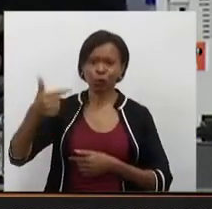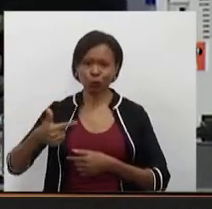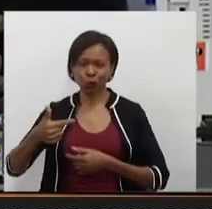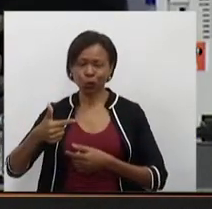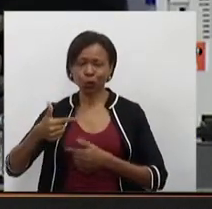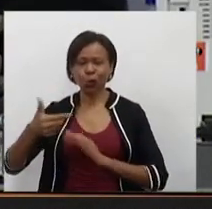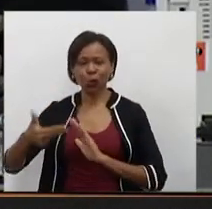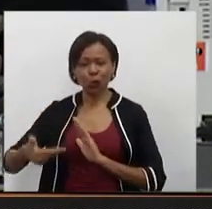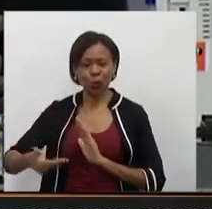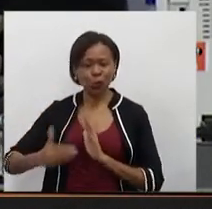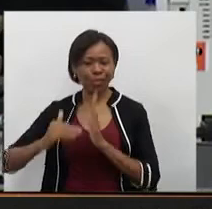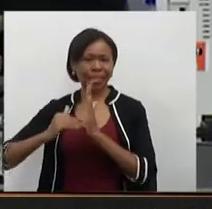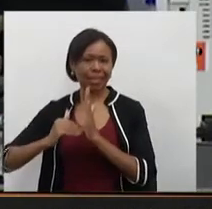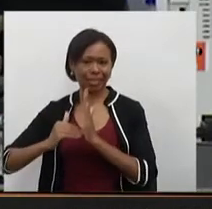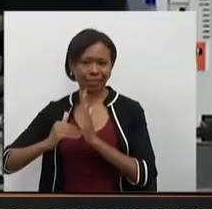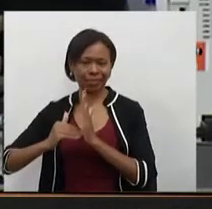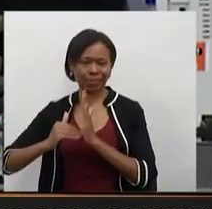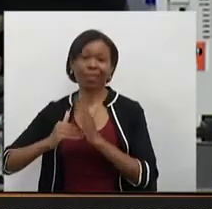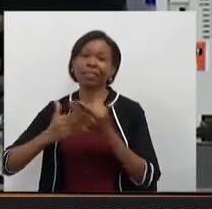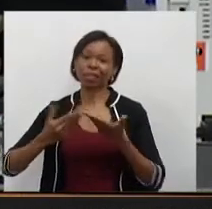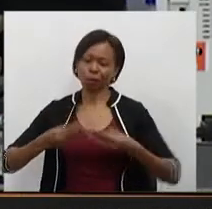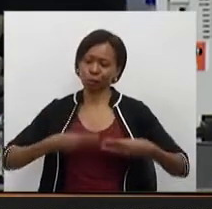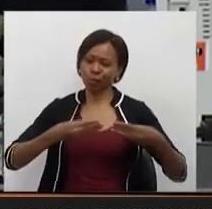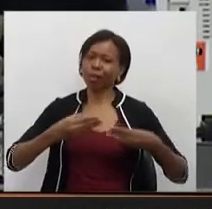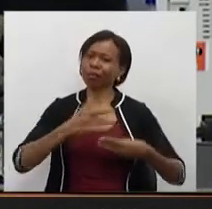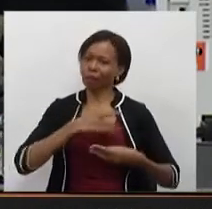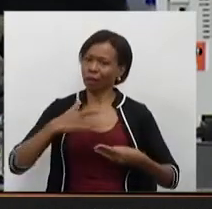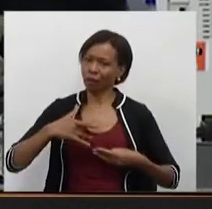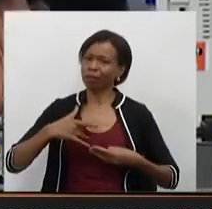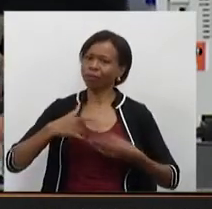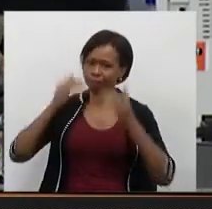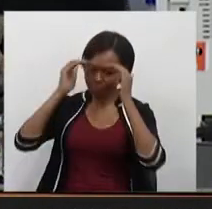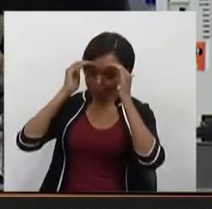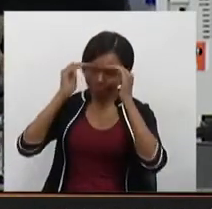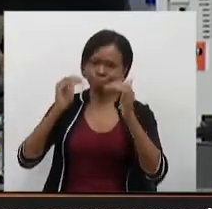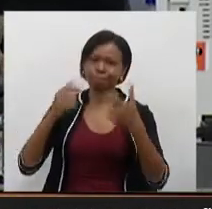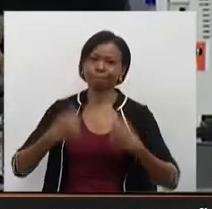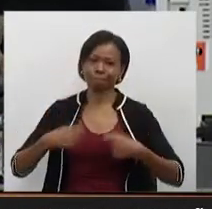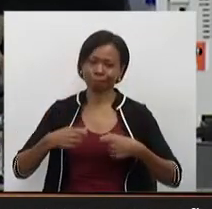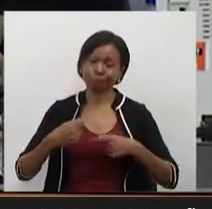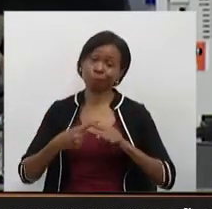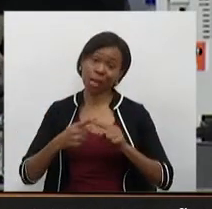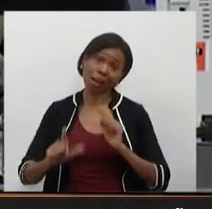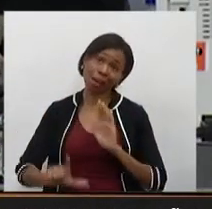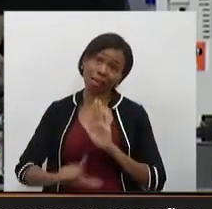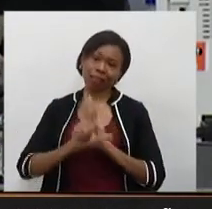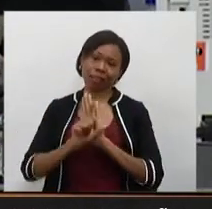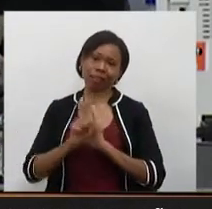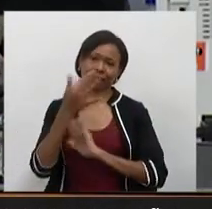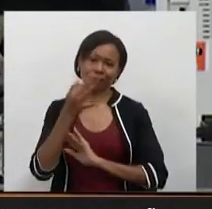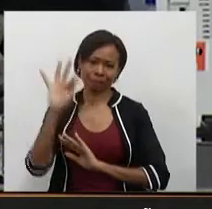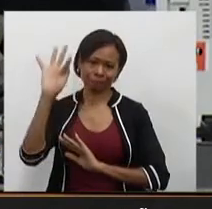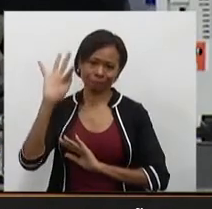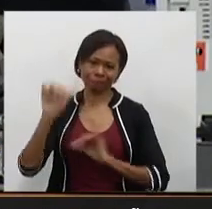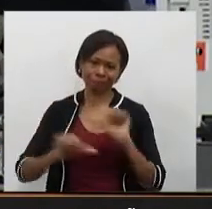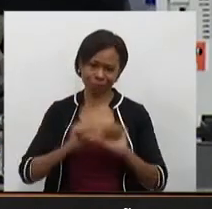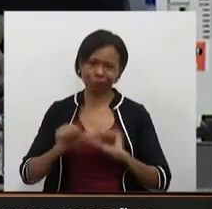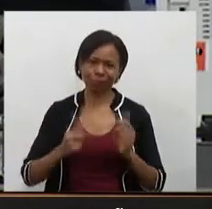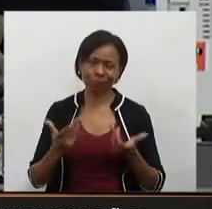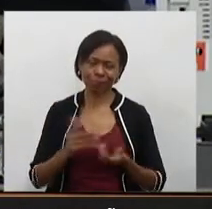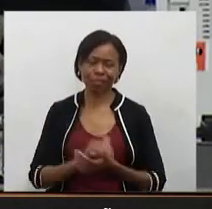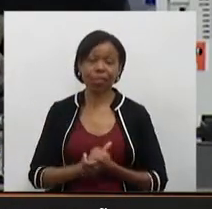Saúde vai ter que cumprir, porque vai ser uma lei federal. E, enquanto isso, nós aqui no nosso Estado